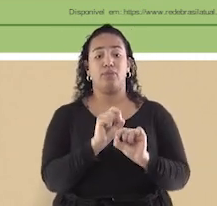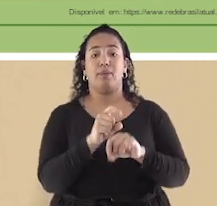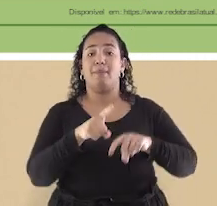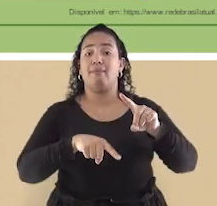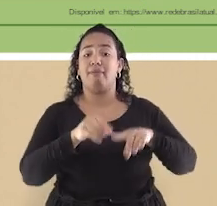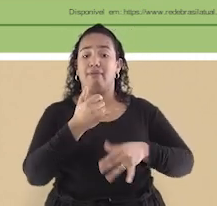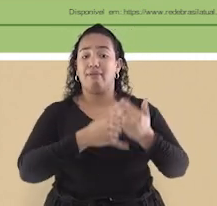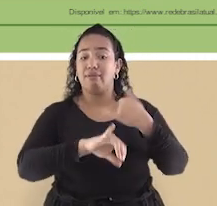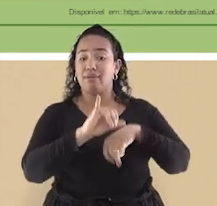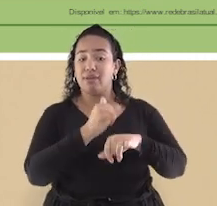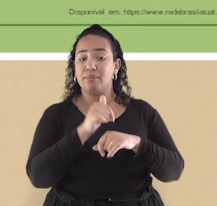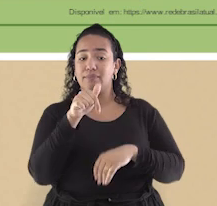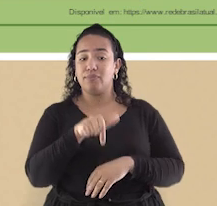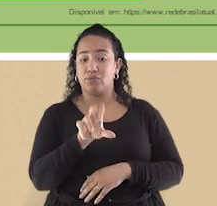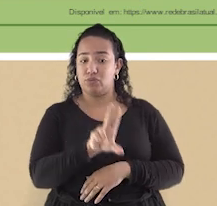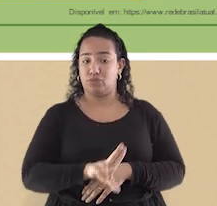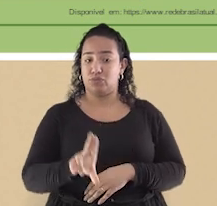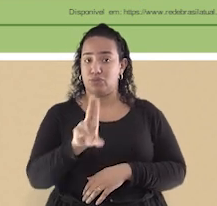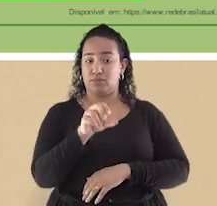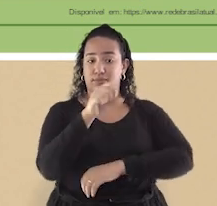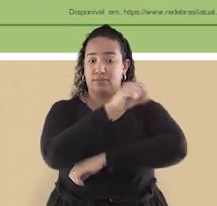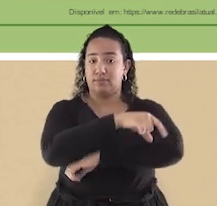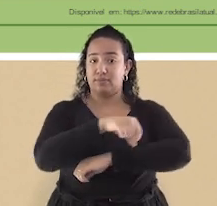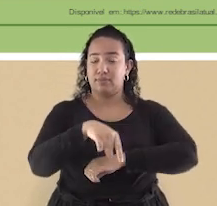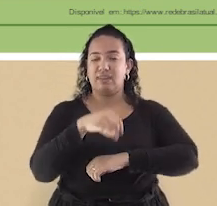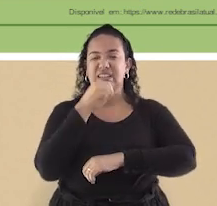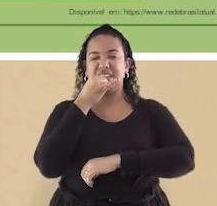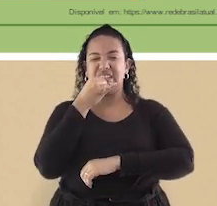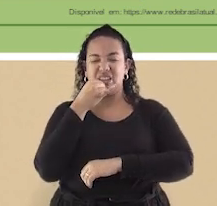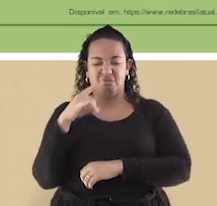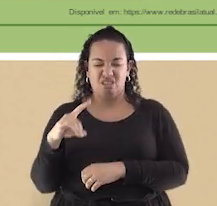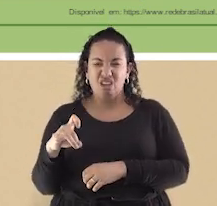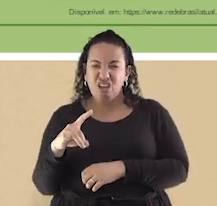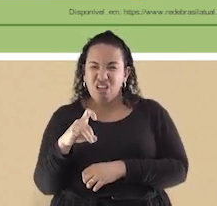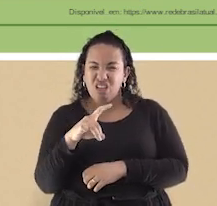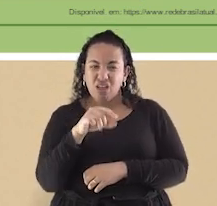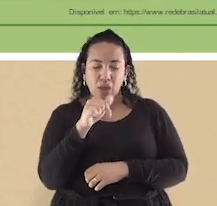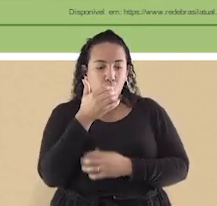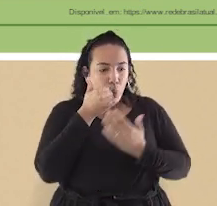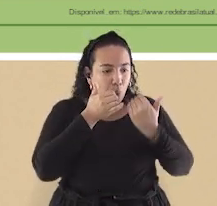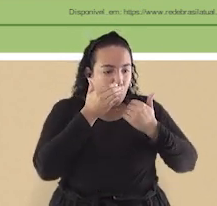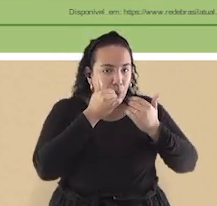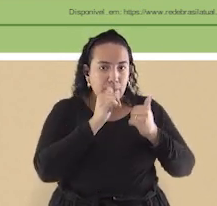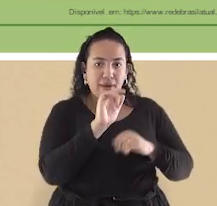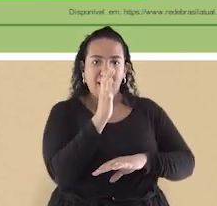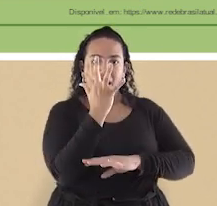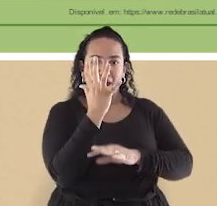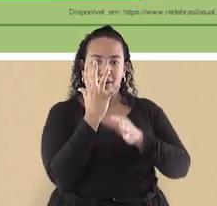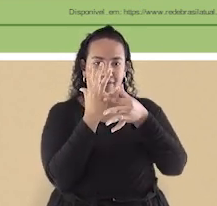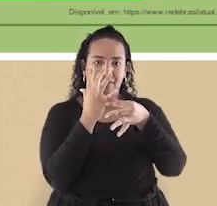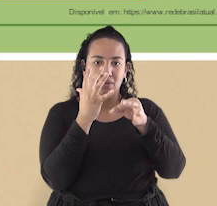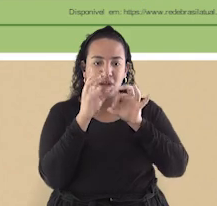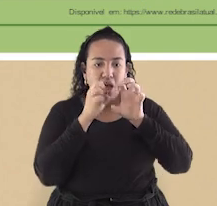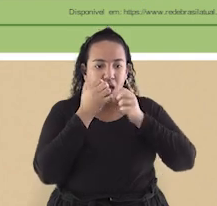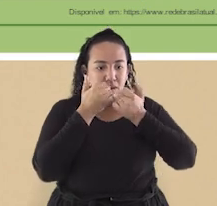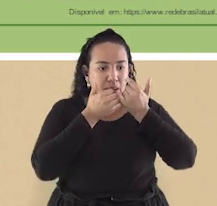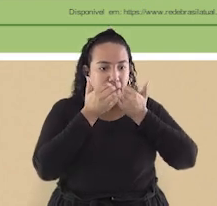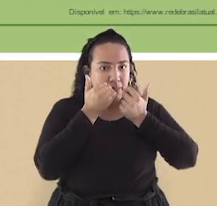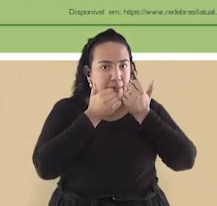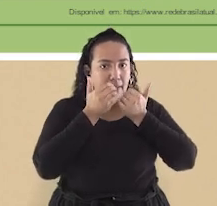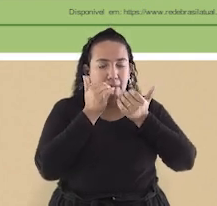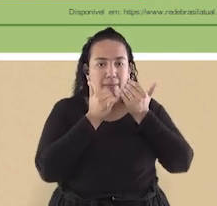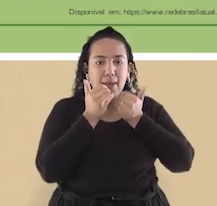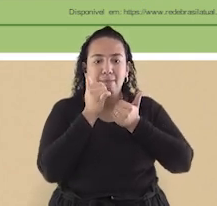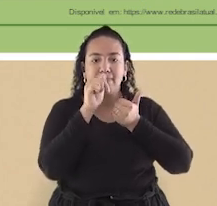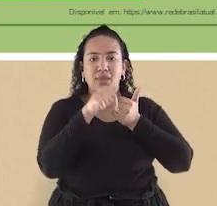plantações para matarem os insetos, larvas e qualquer outro bichinho que possa comer, estragar ou até mesmo